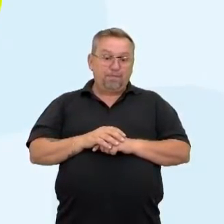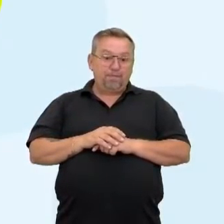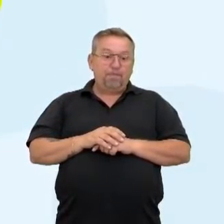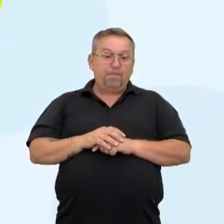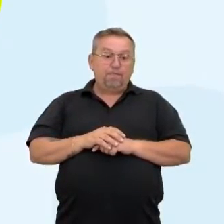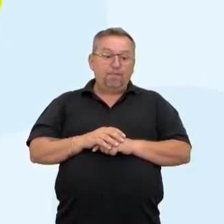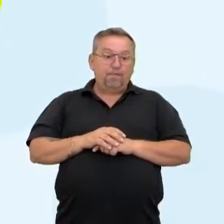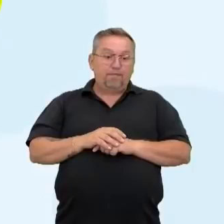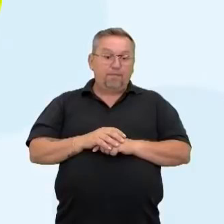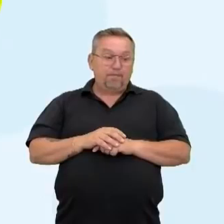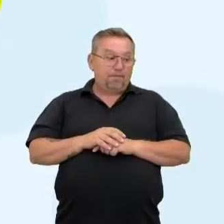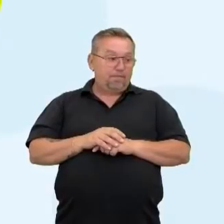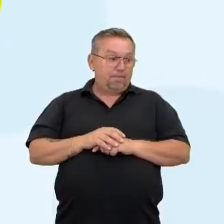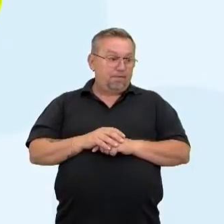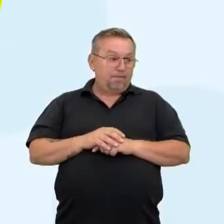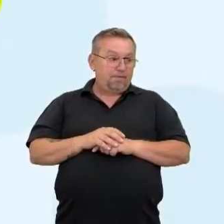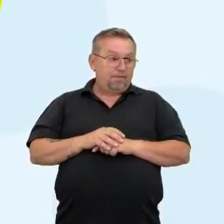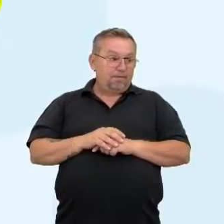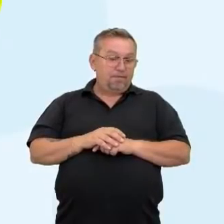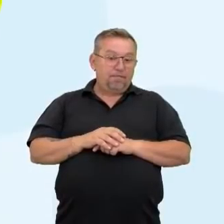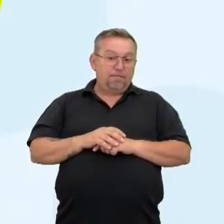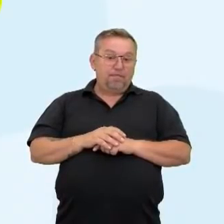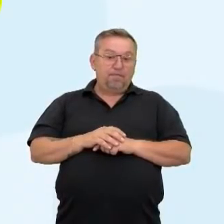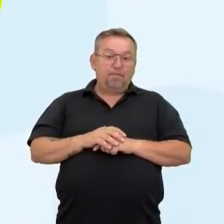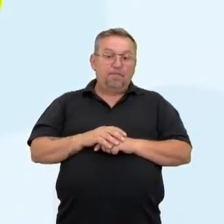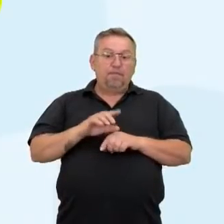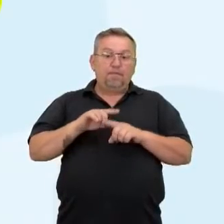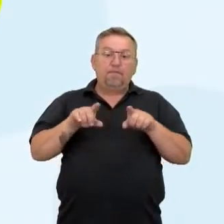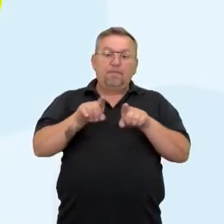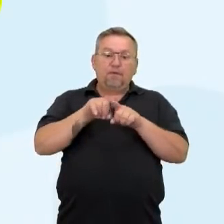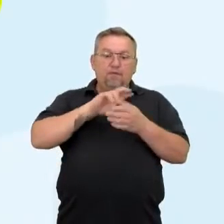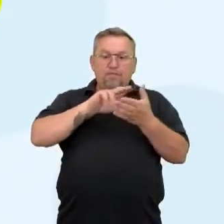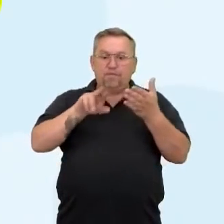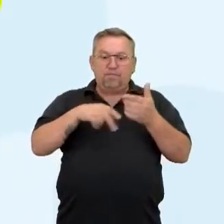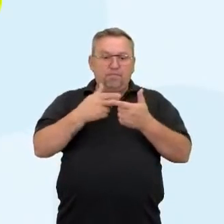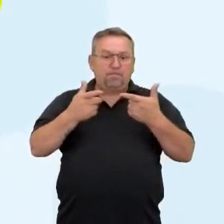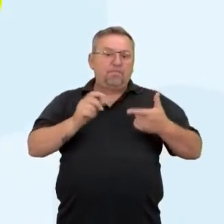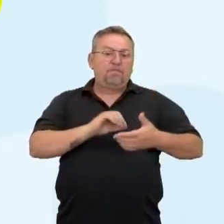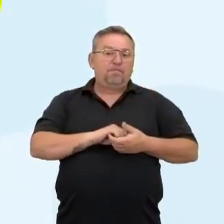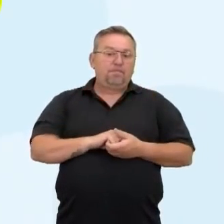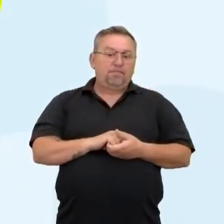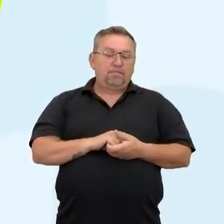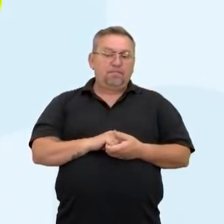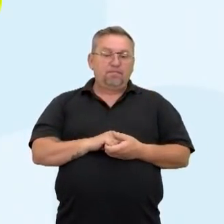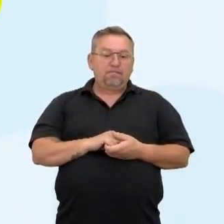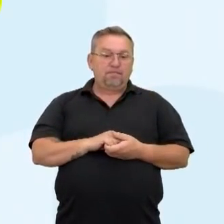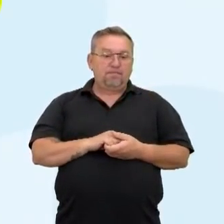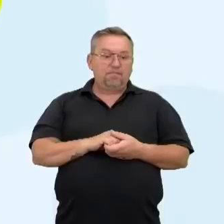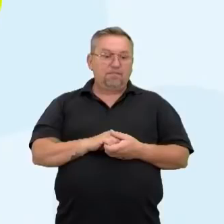eat? A Letícia mandou pra gente também what did you eat? Letícia lá da Pro Renata.